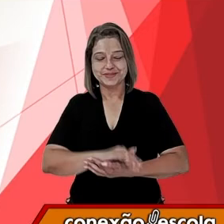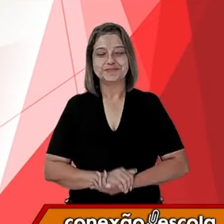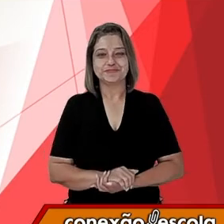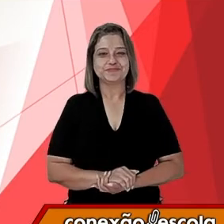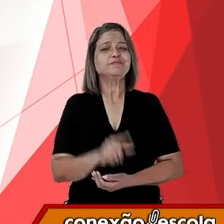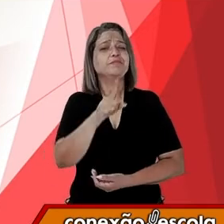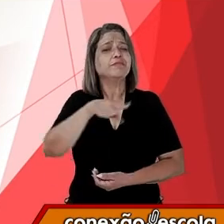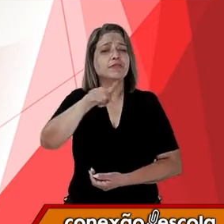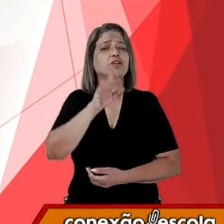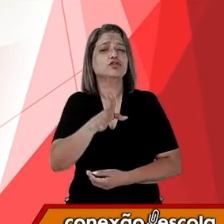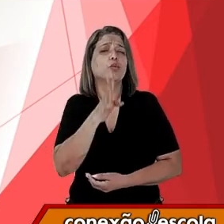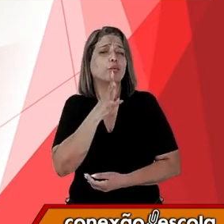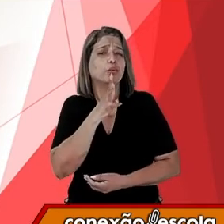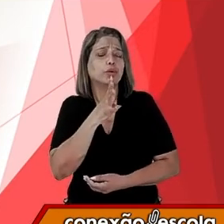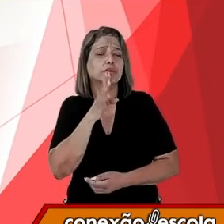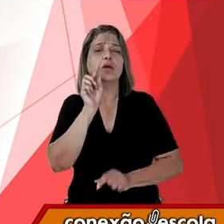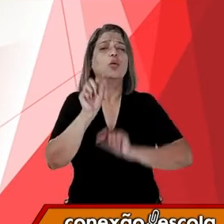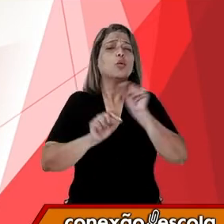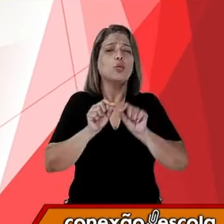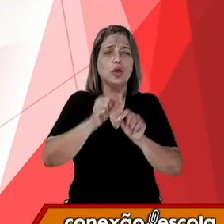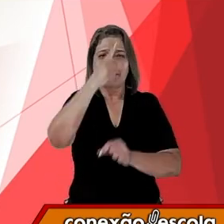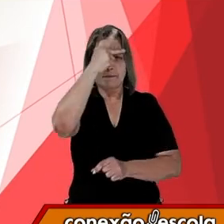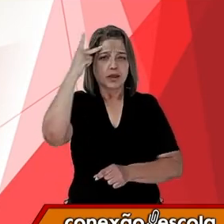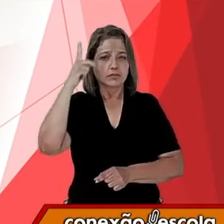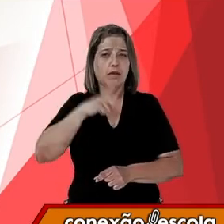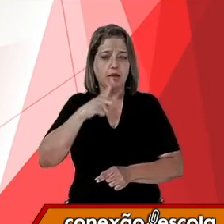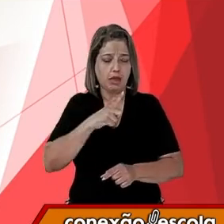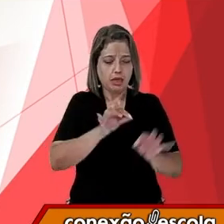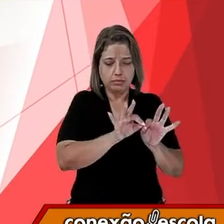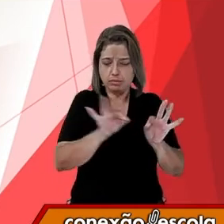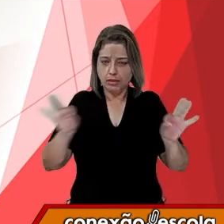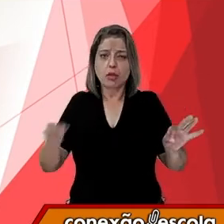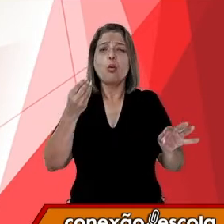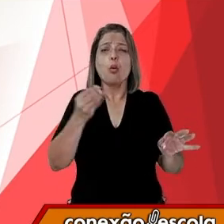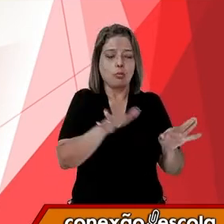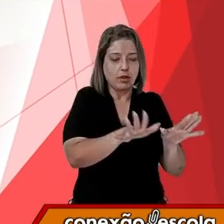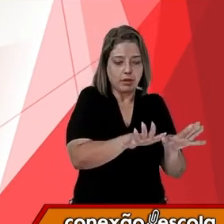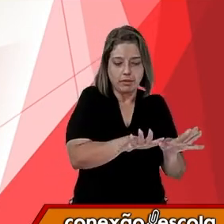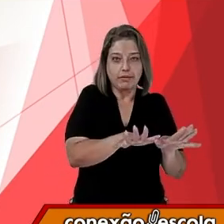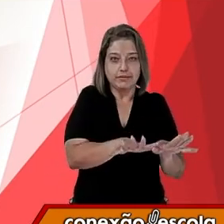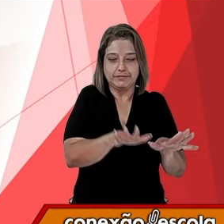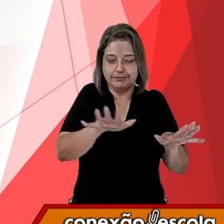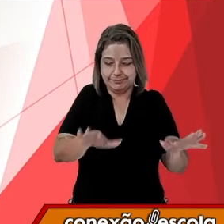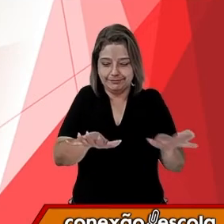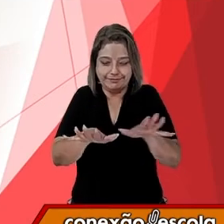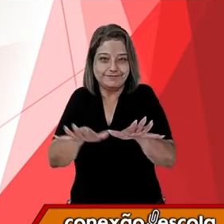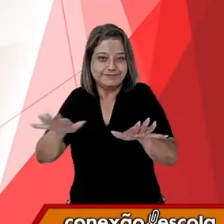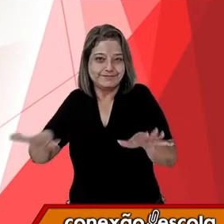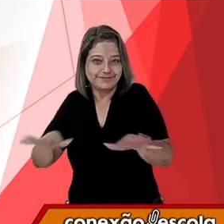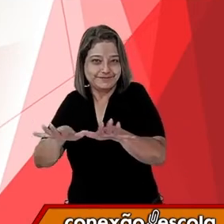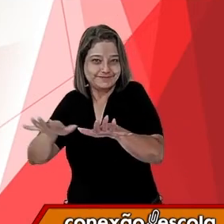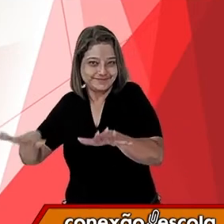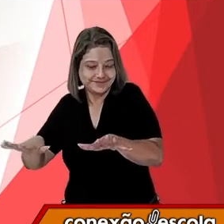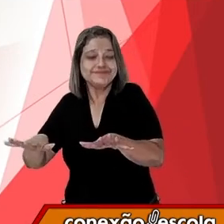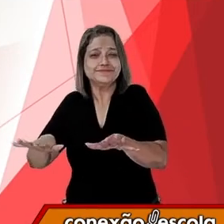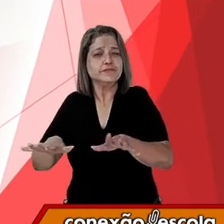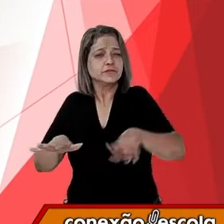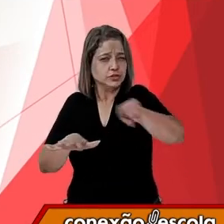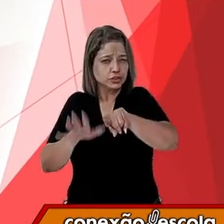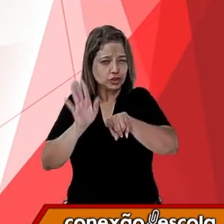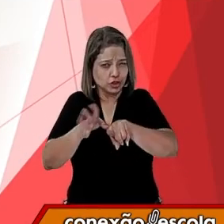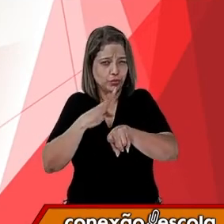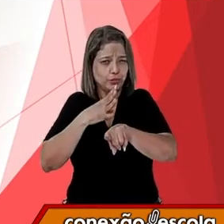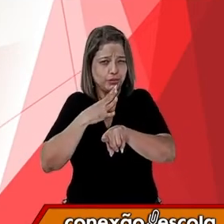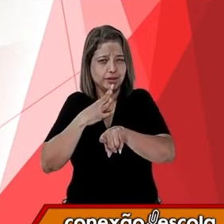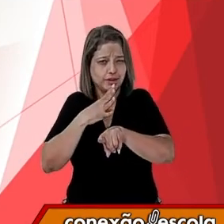Vocês já viram alguém medir comprimentos com o palmo? Quem já mediu algum comprimento